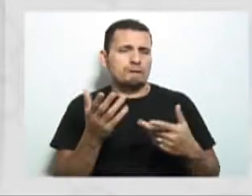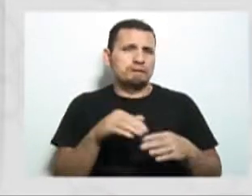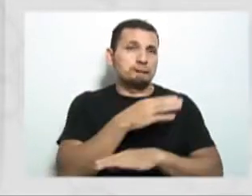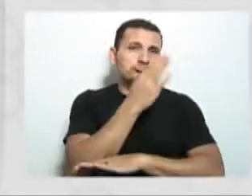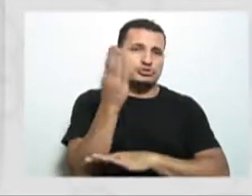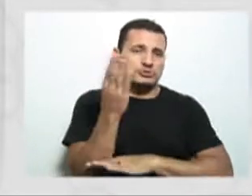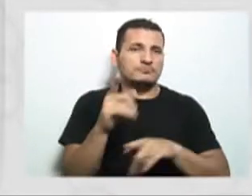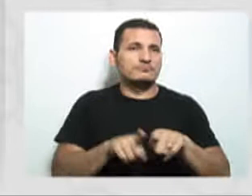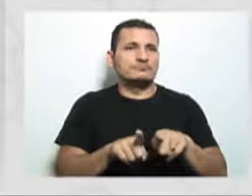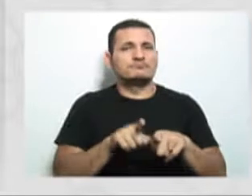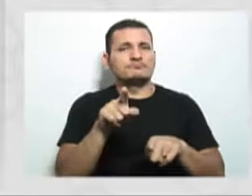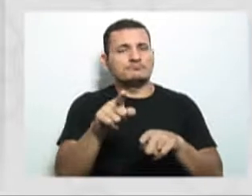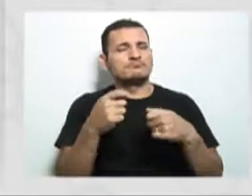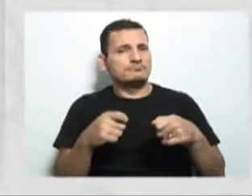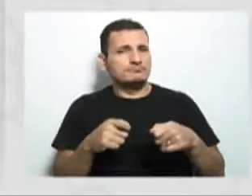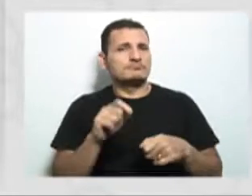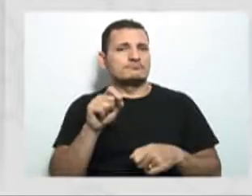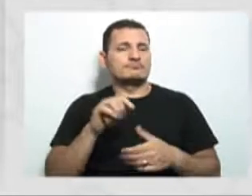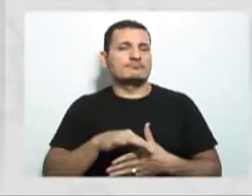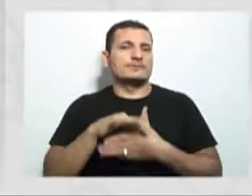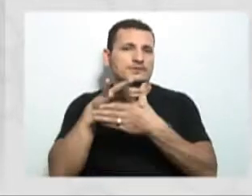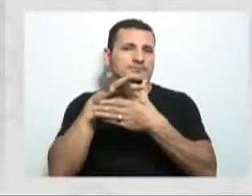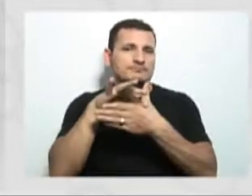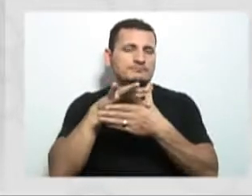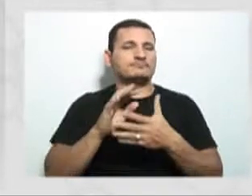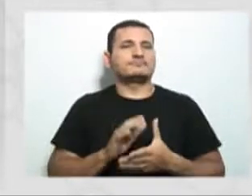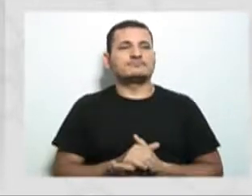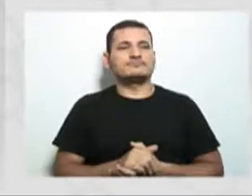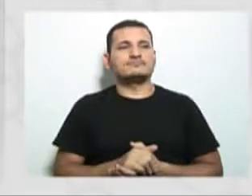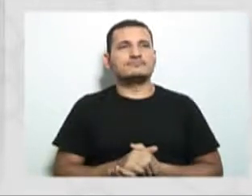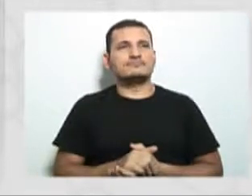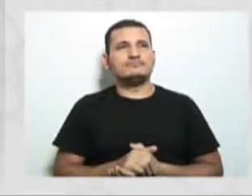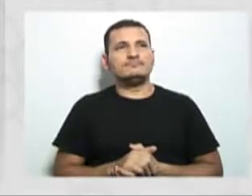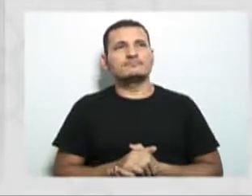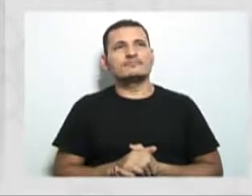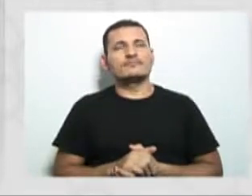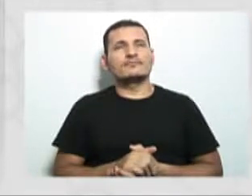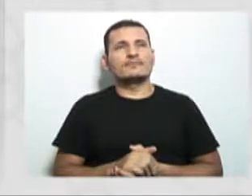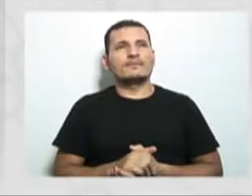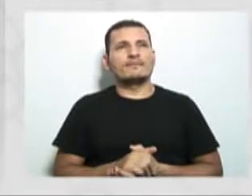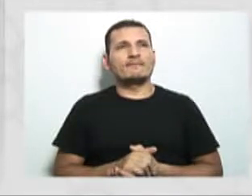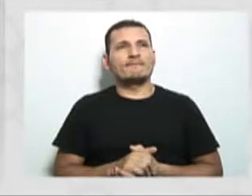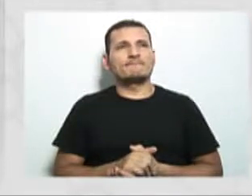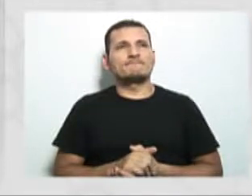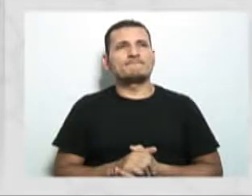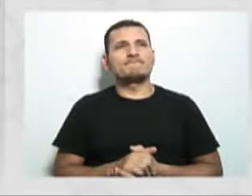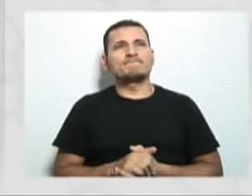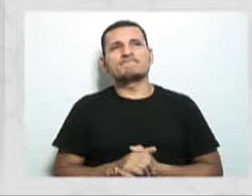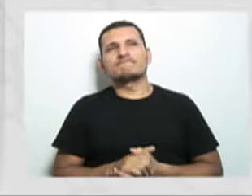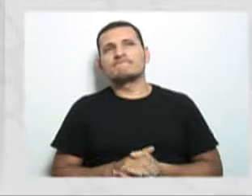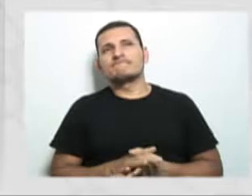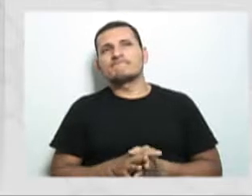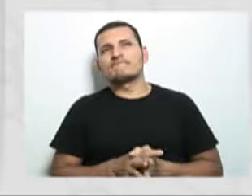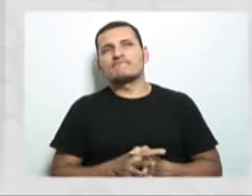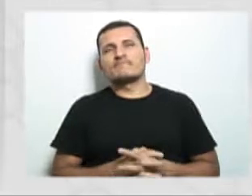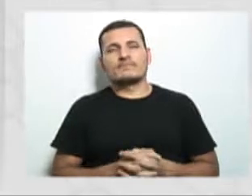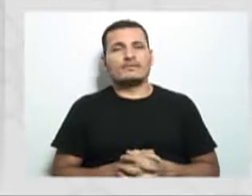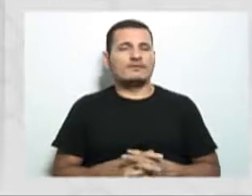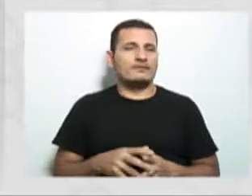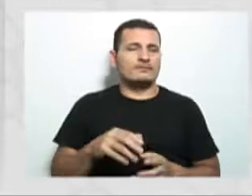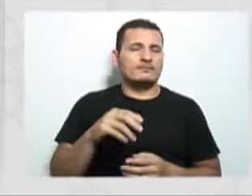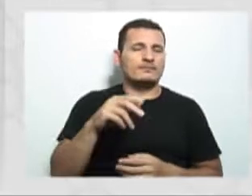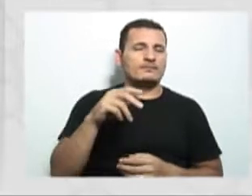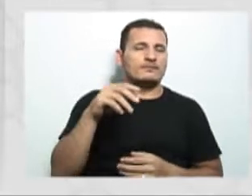você é chamado a ser líder. E a última, não menos importante, e talvez